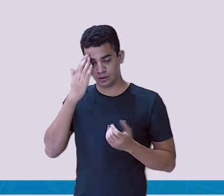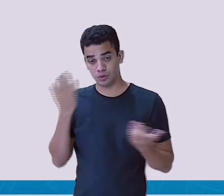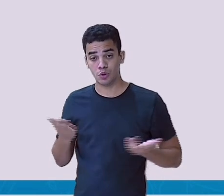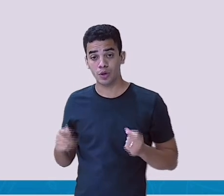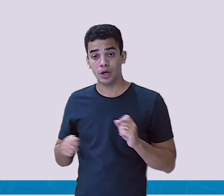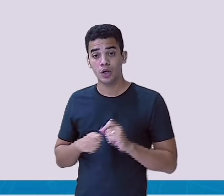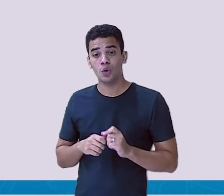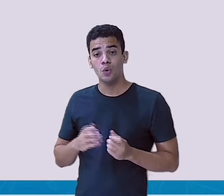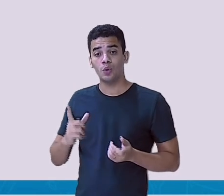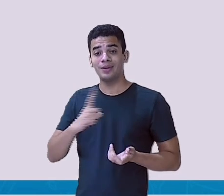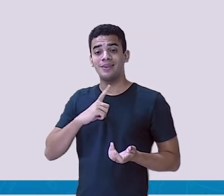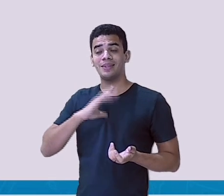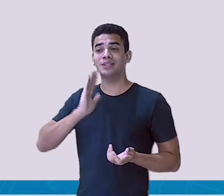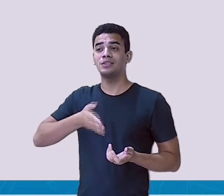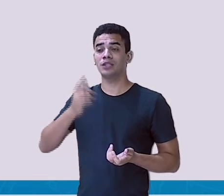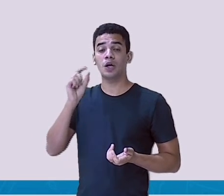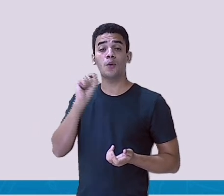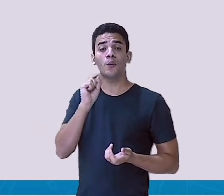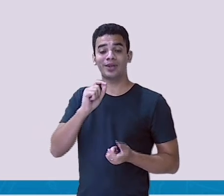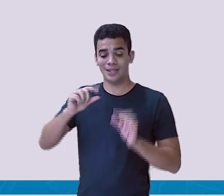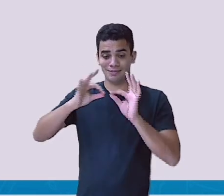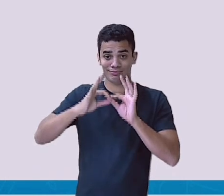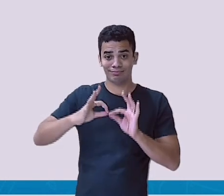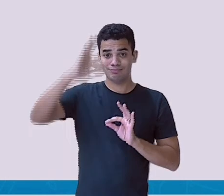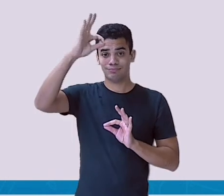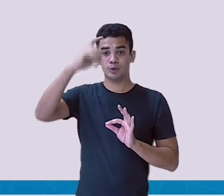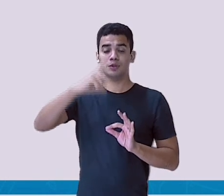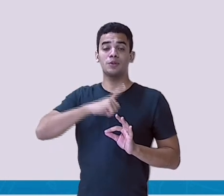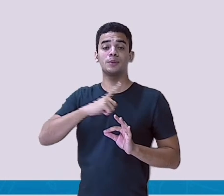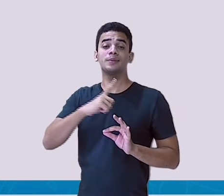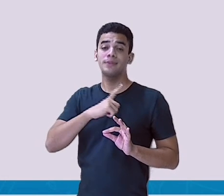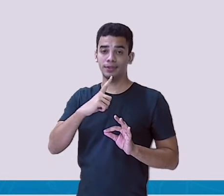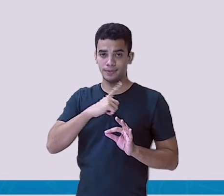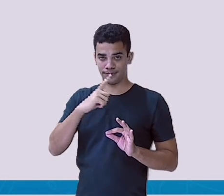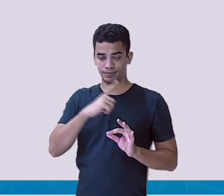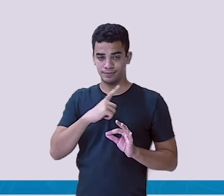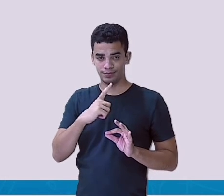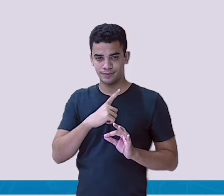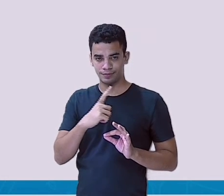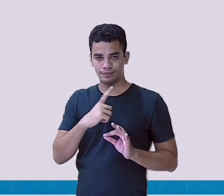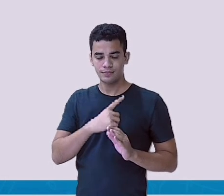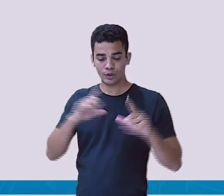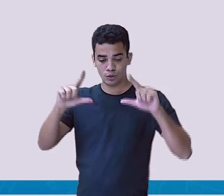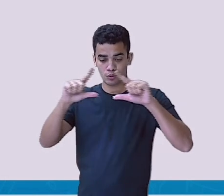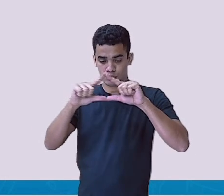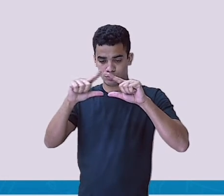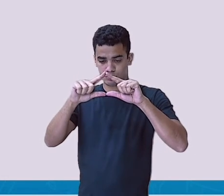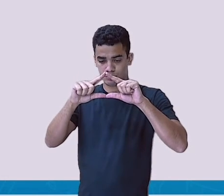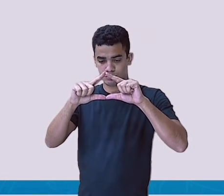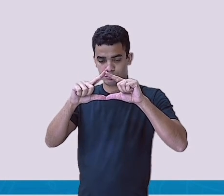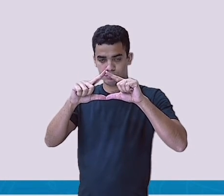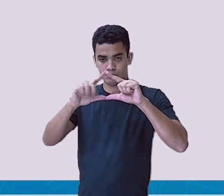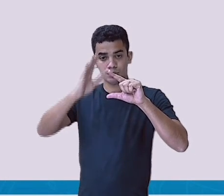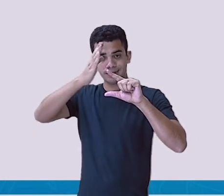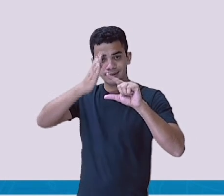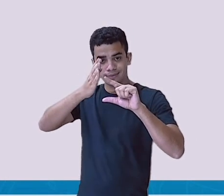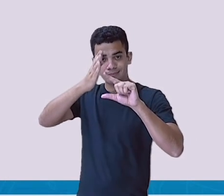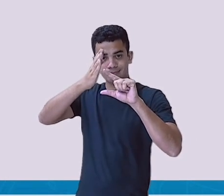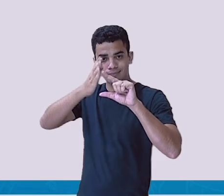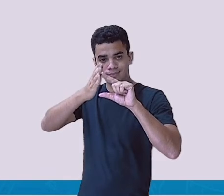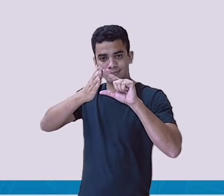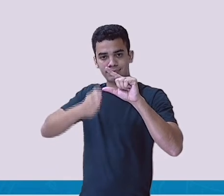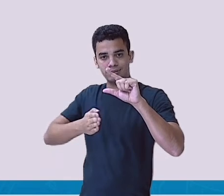Este segmento aqui, ele está dividindo o segmento, essa reta AD está